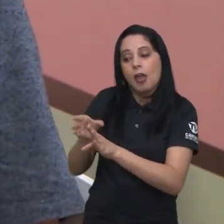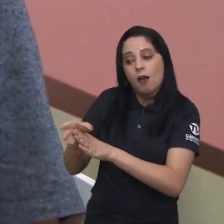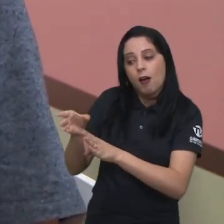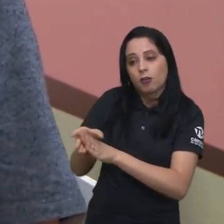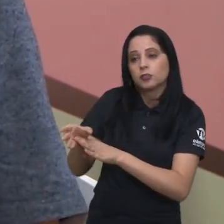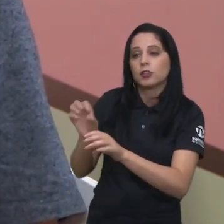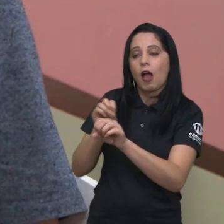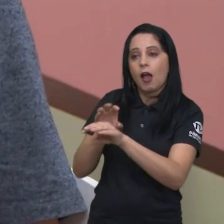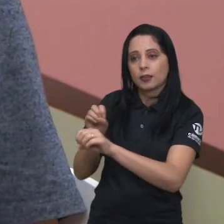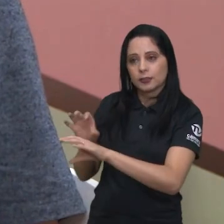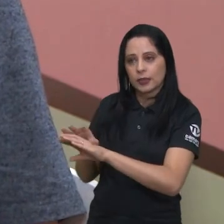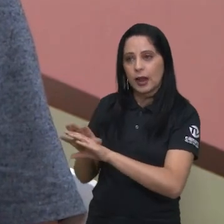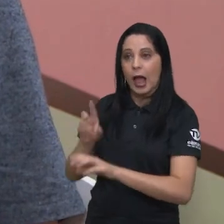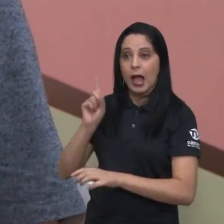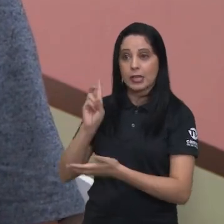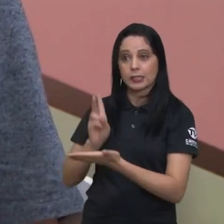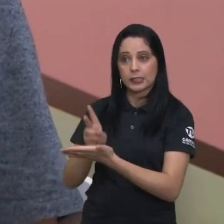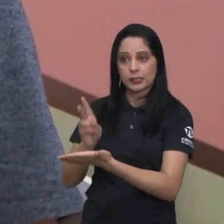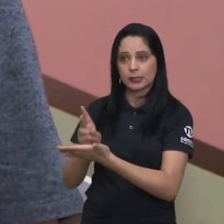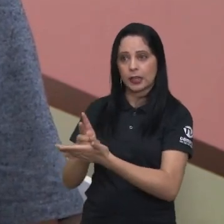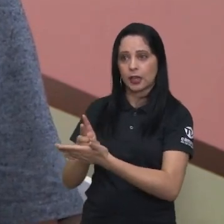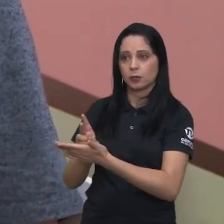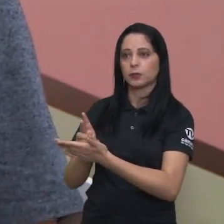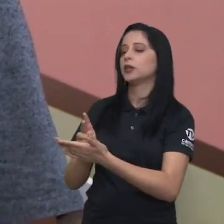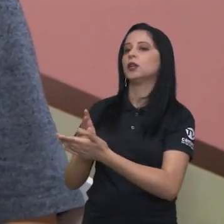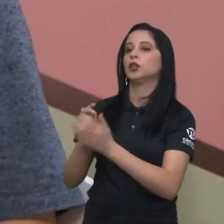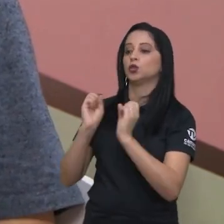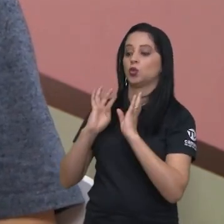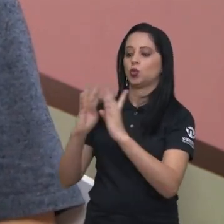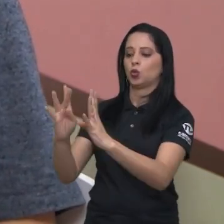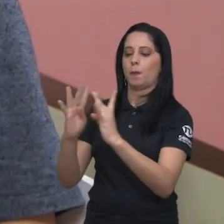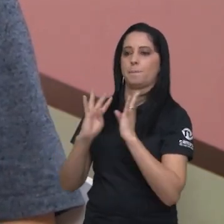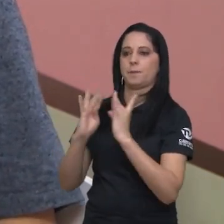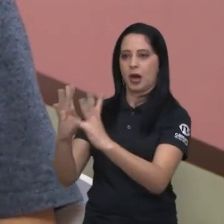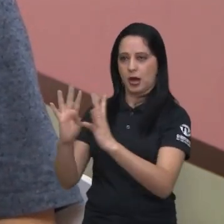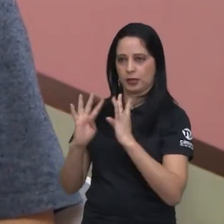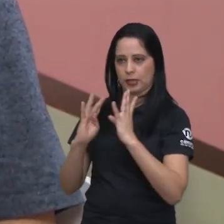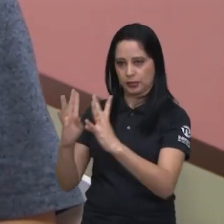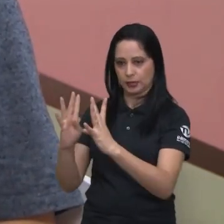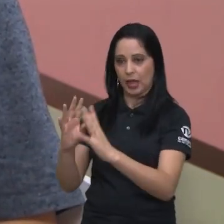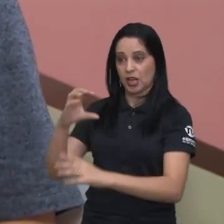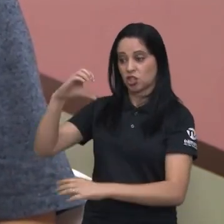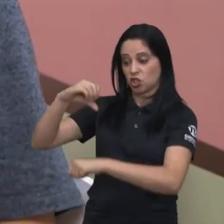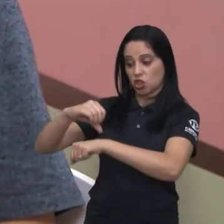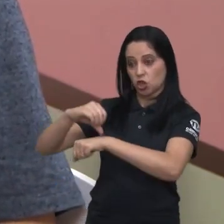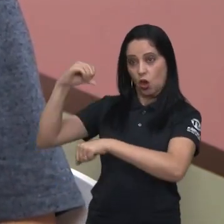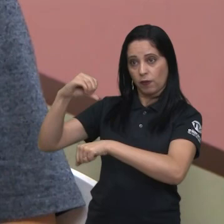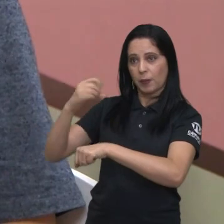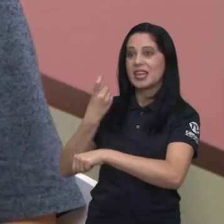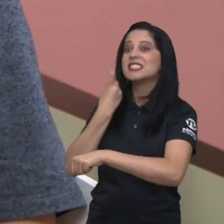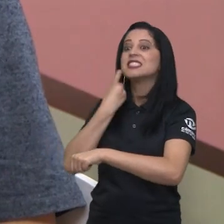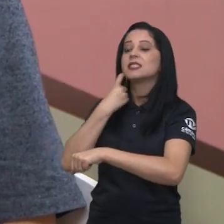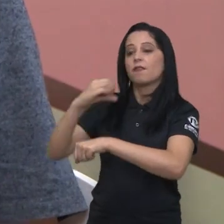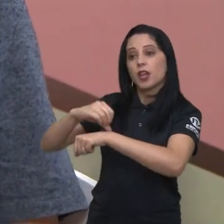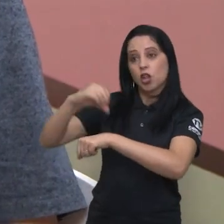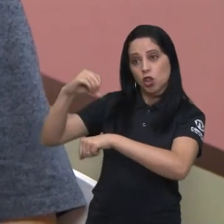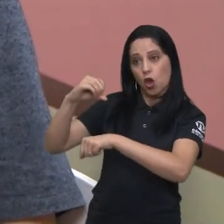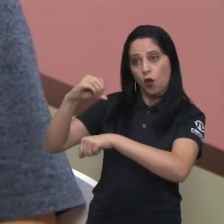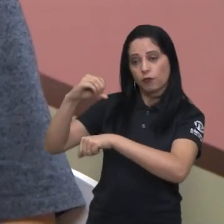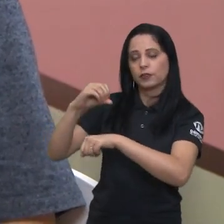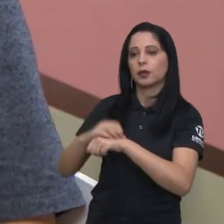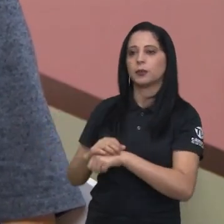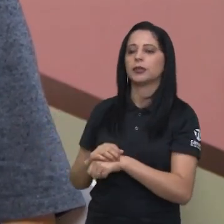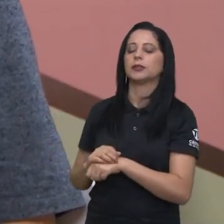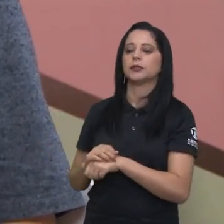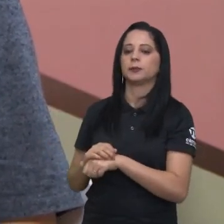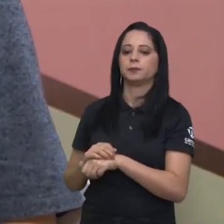coletivo. Acontece uma vez por mês no Parque da Cidade, na Casa do Café, 9 horas da manhã de sexta-feira. Sempre a gente divulga